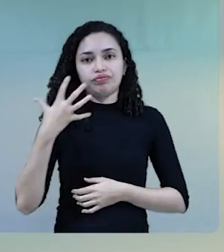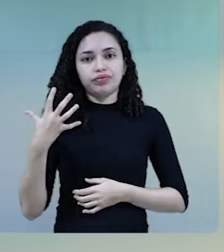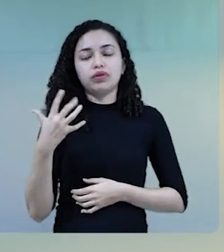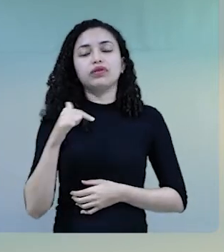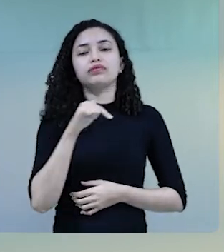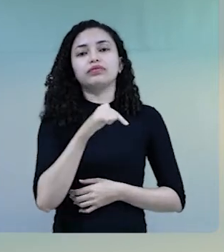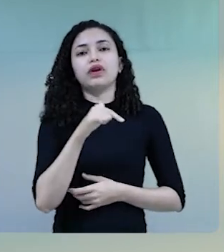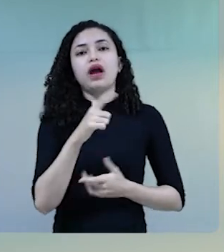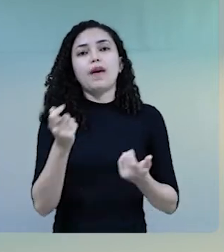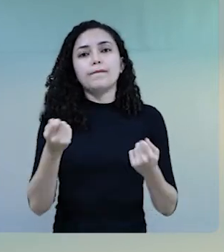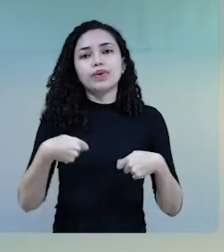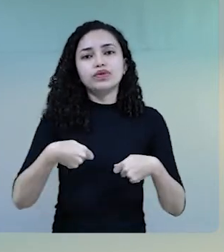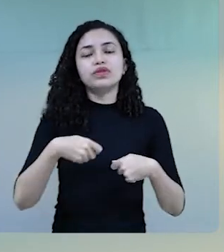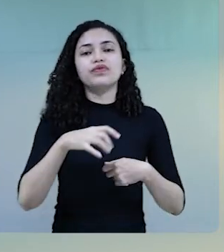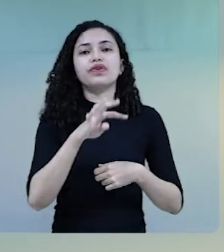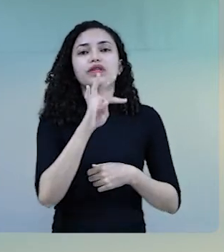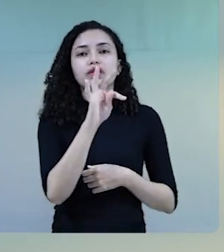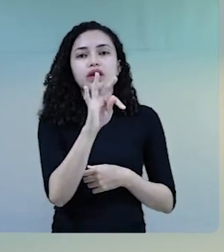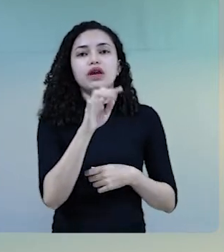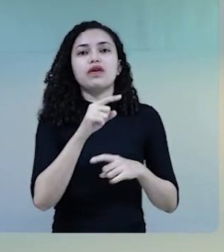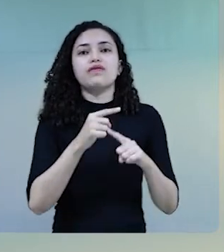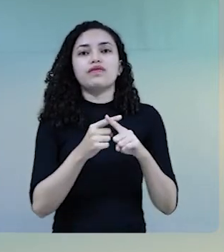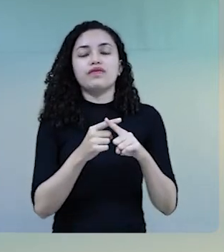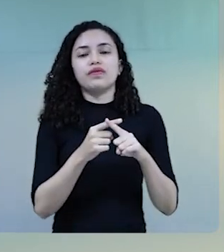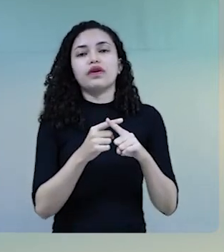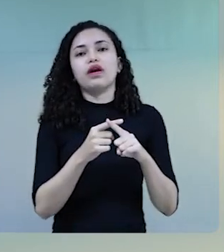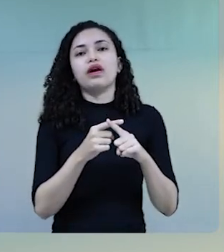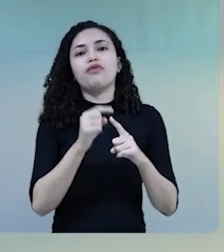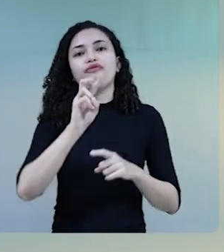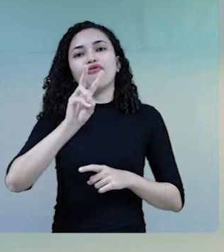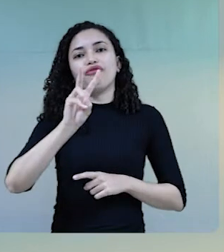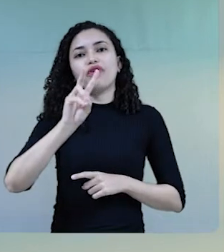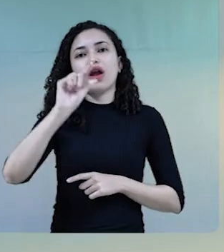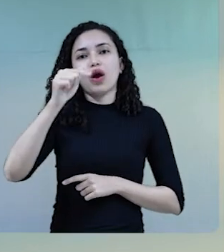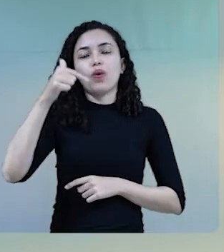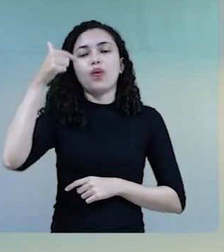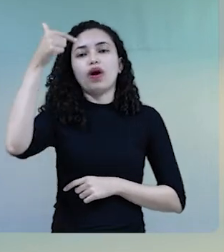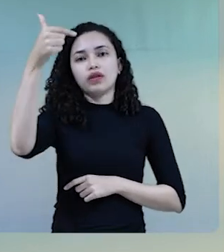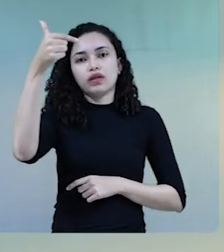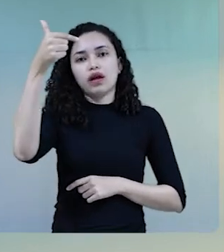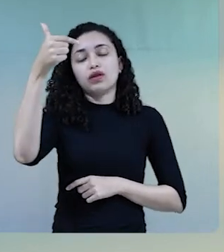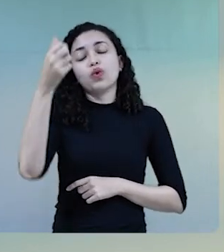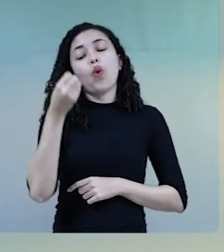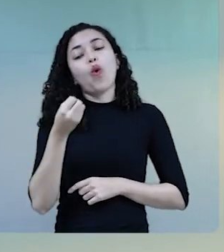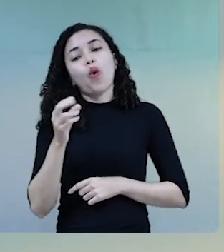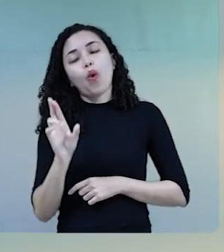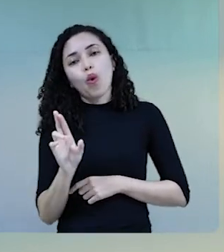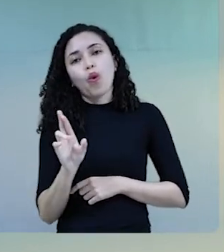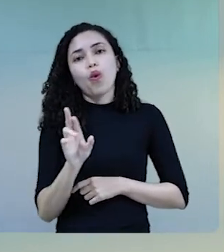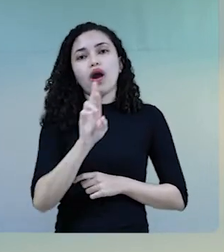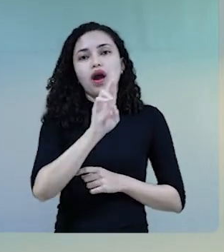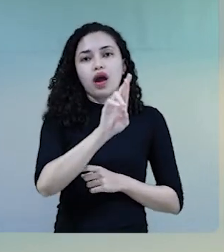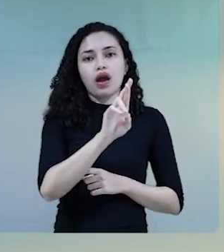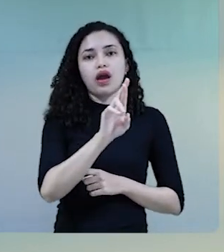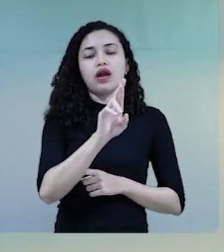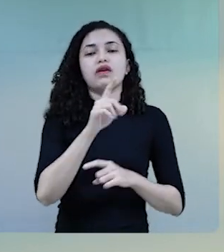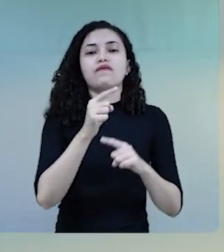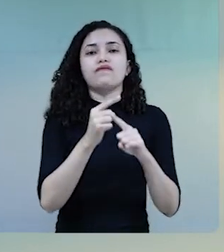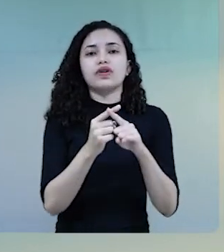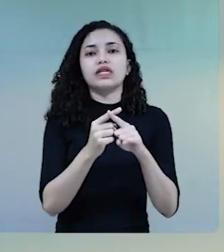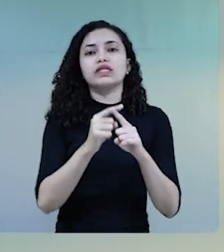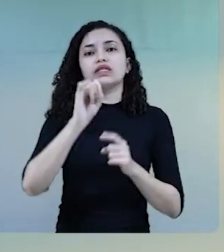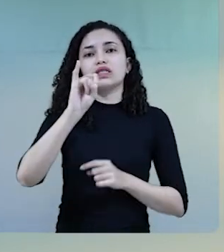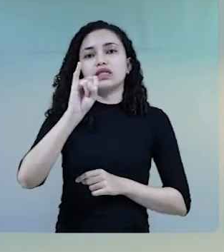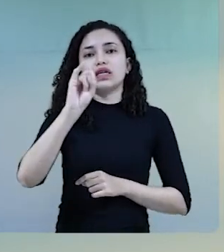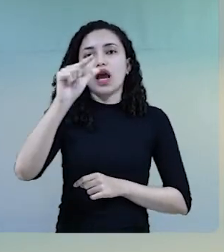P igual a V vezes I, a potência pode ser V ao quadrado sobre R, ou a potência pode ser igual ao quê? A R vezes I ao quadrado.